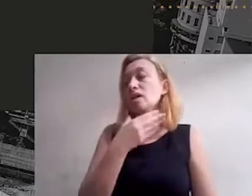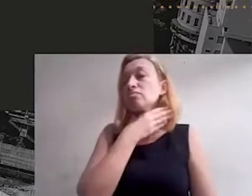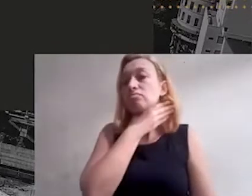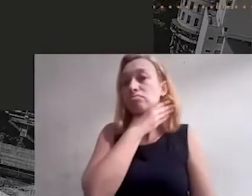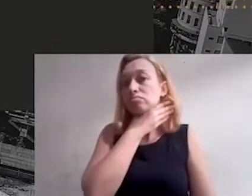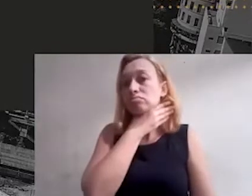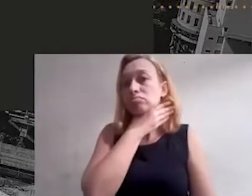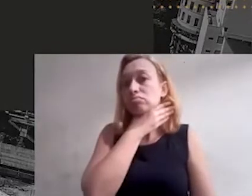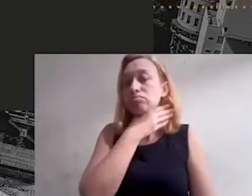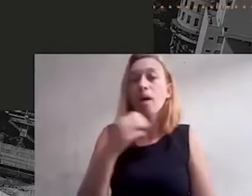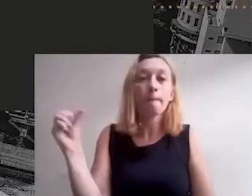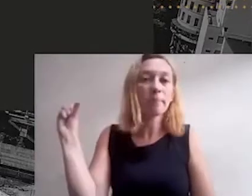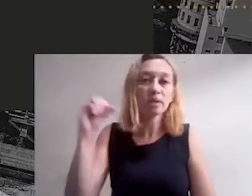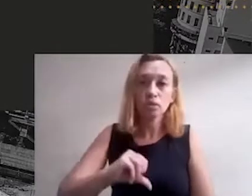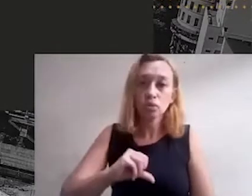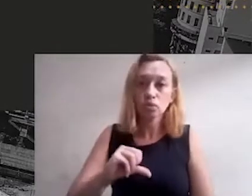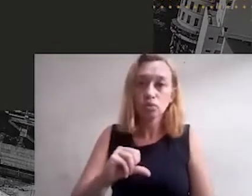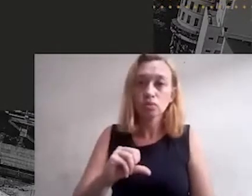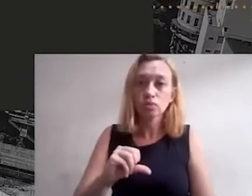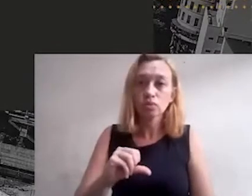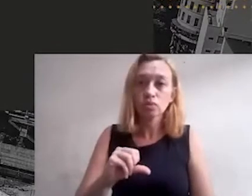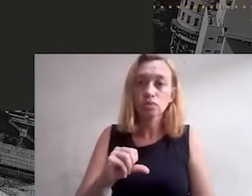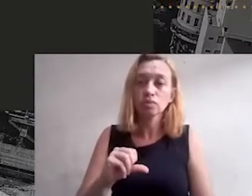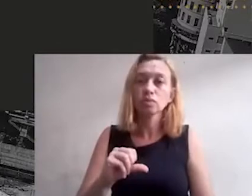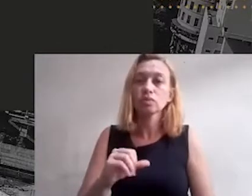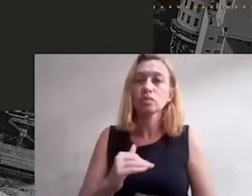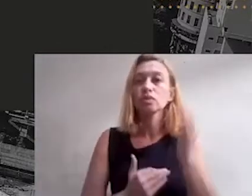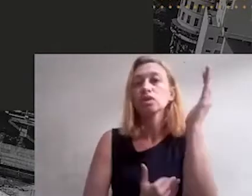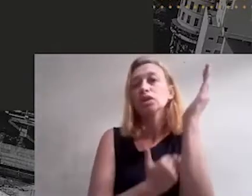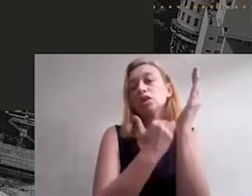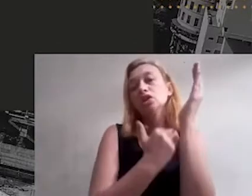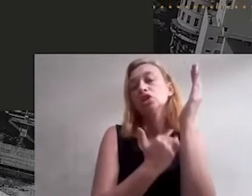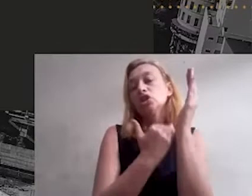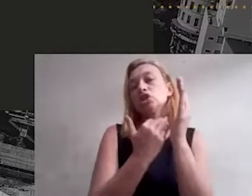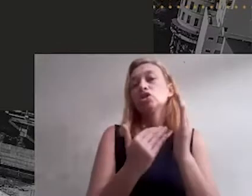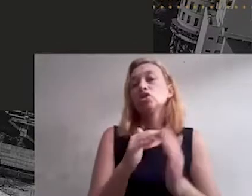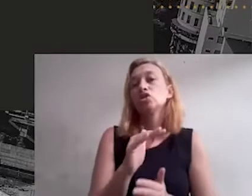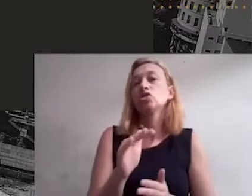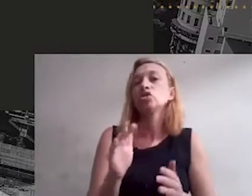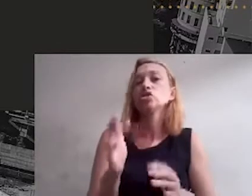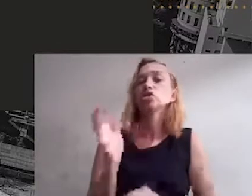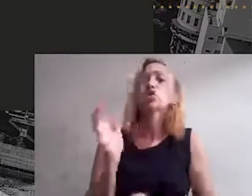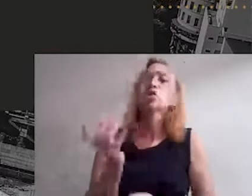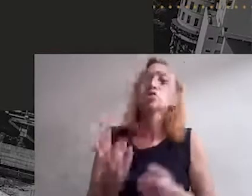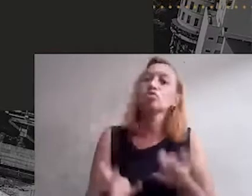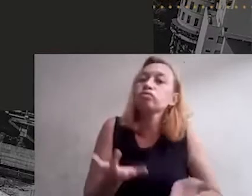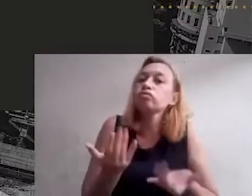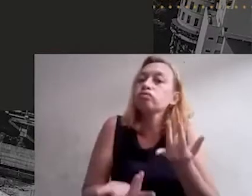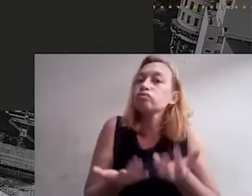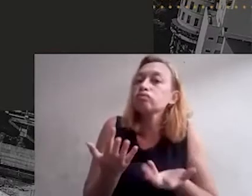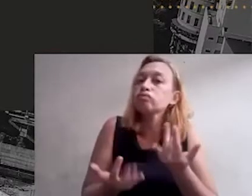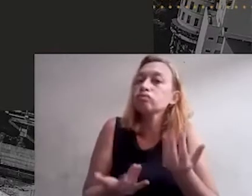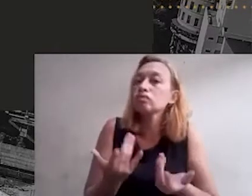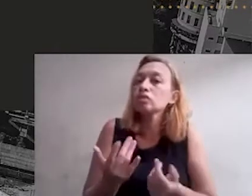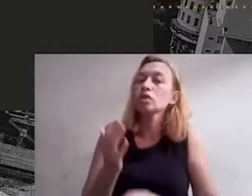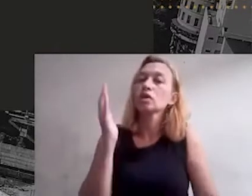do ponto de vista da estatística de queimadas, da estatística de desmatamento, né? A gente